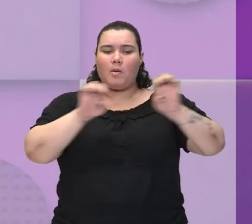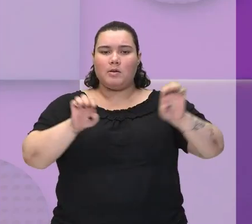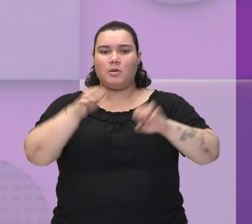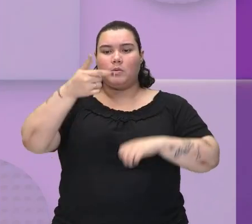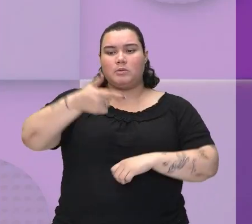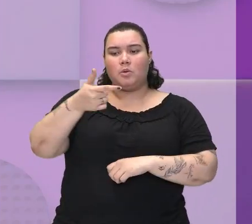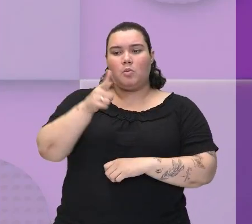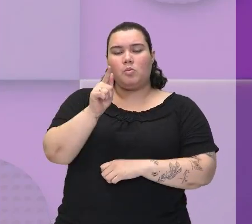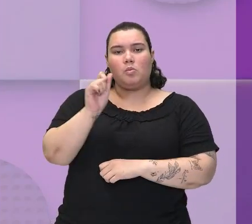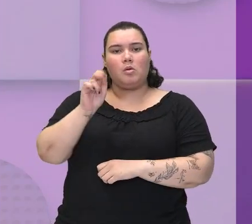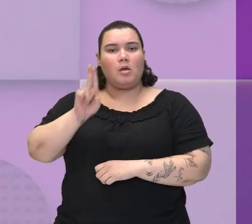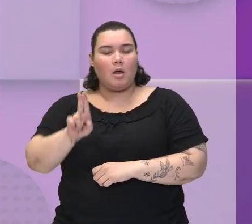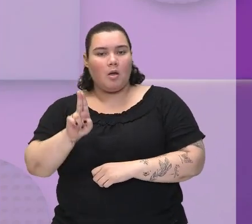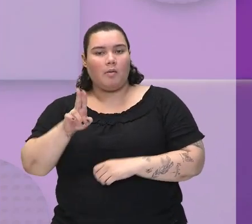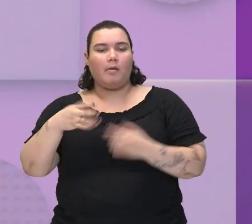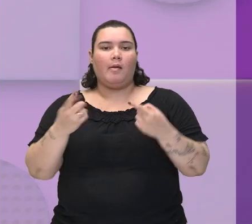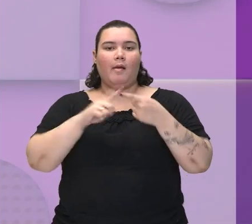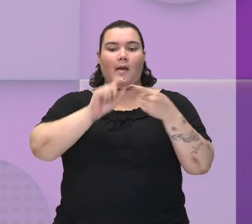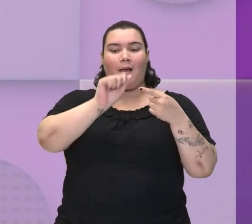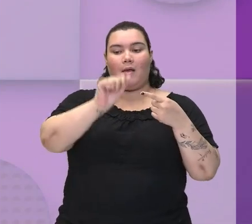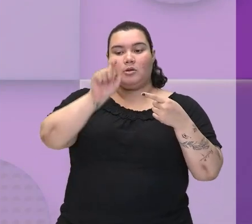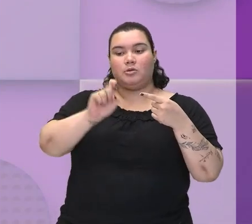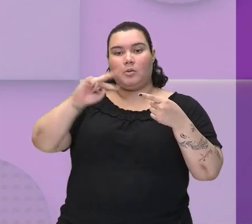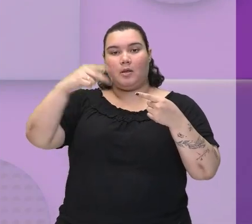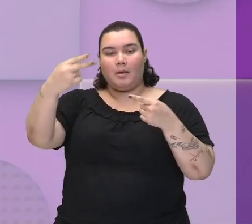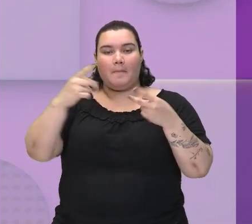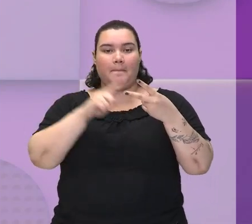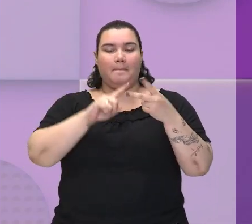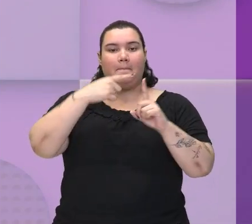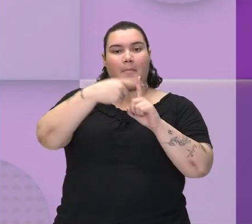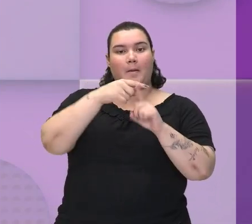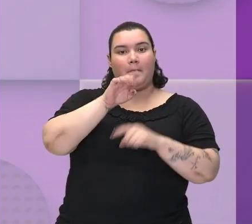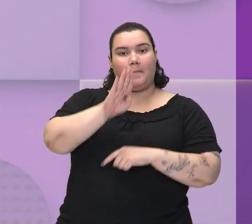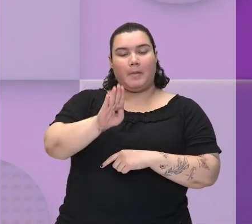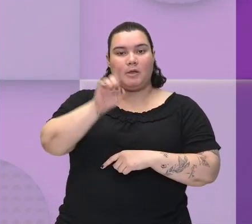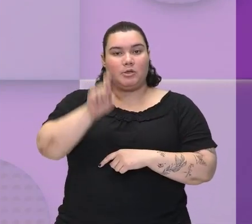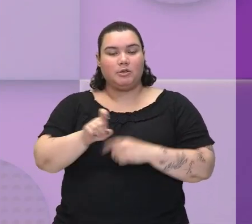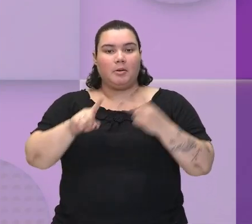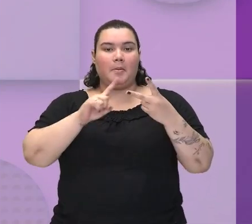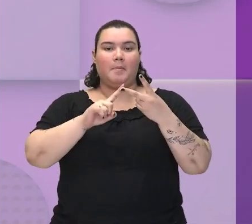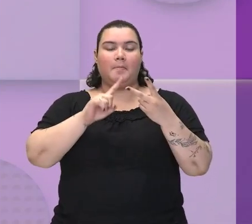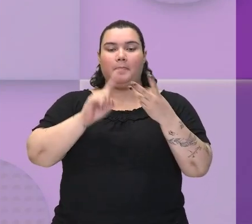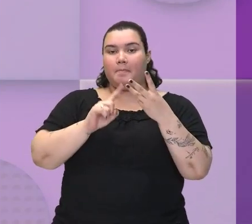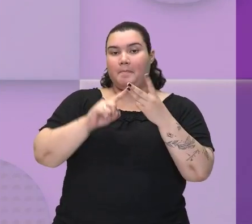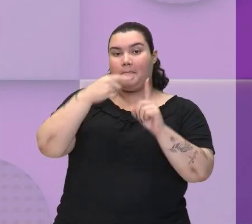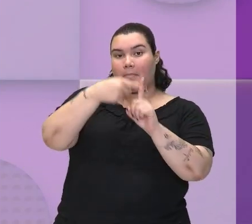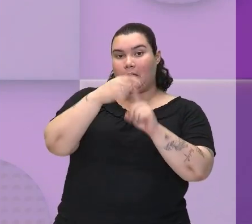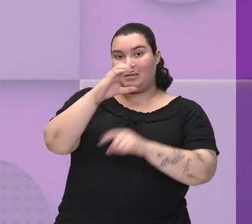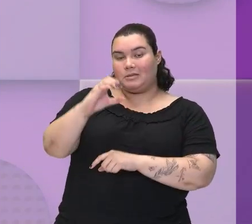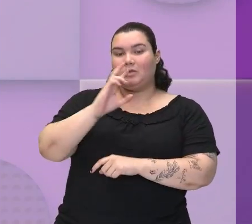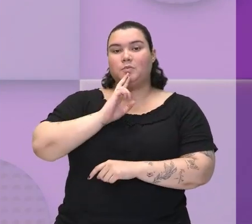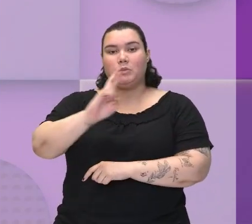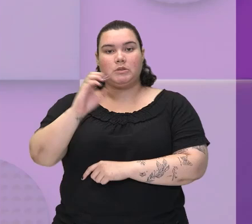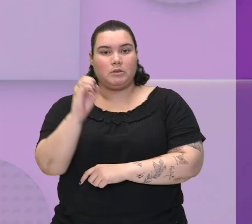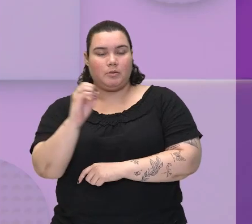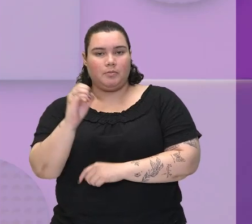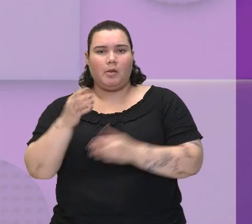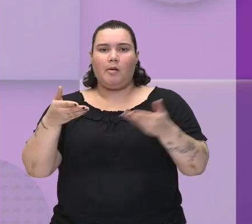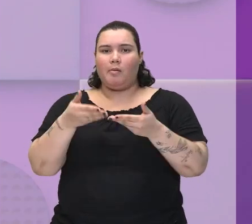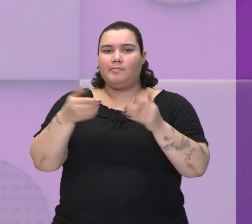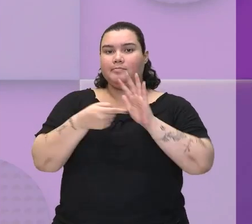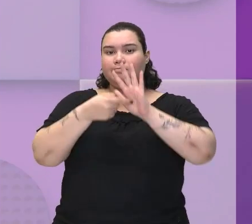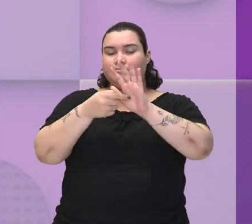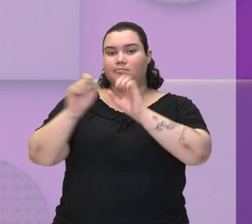né? Ax ao quadrado mais bx mais c, e isso é igual a zero. Então, acompanhe comigo na